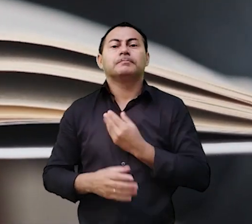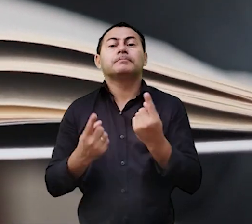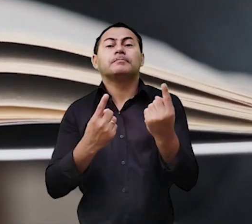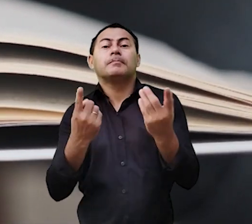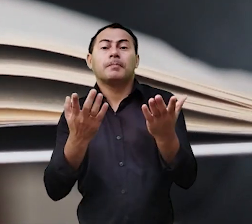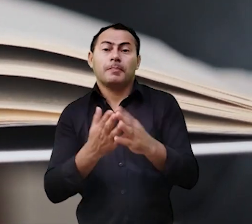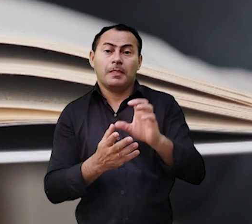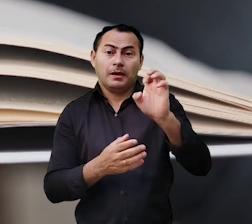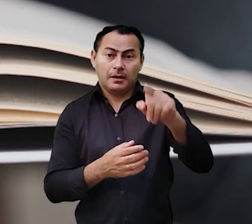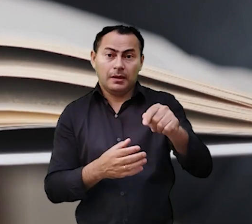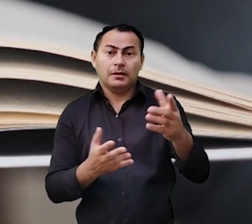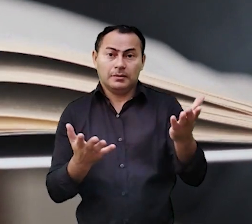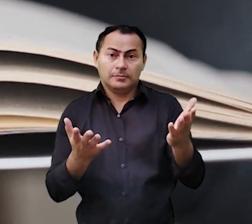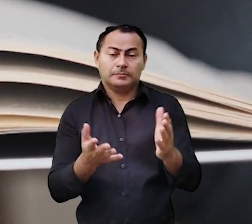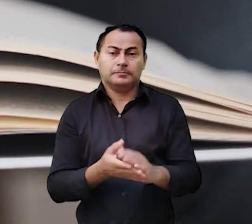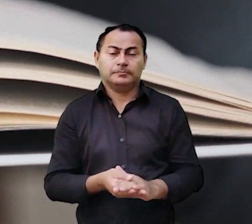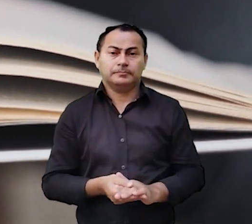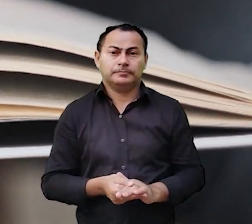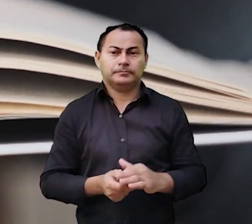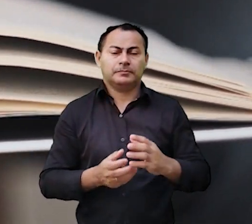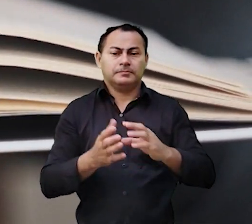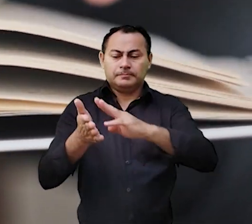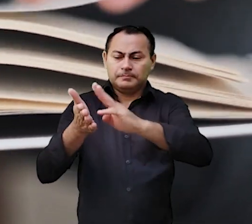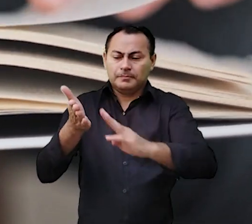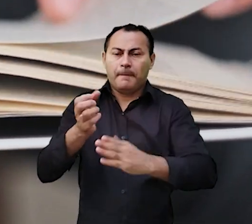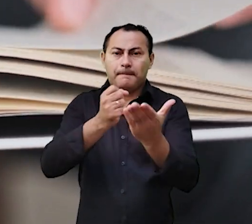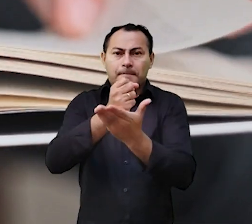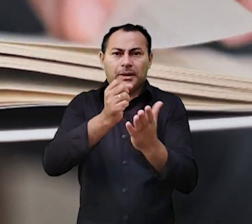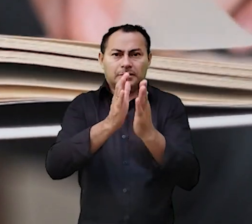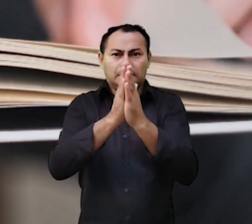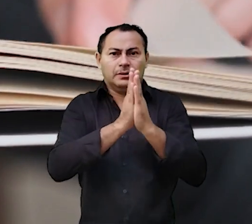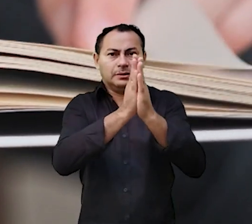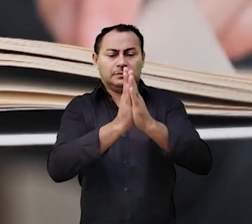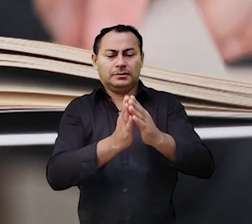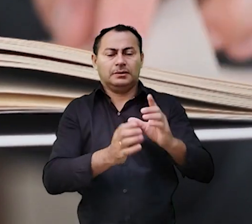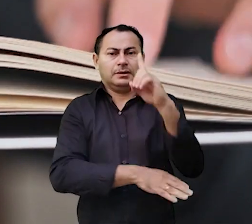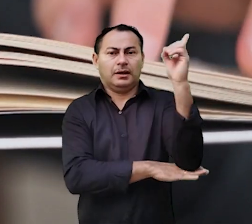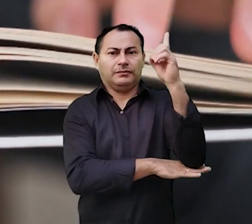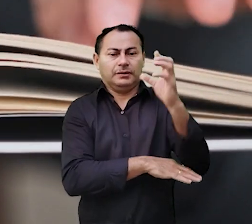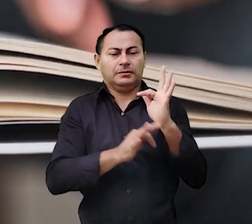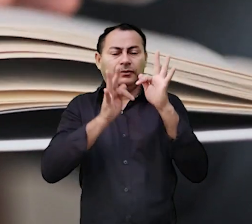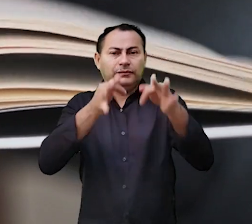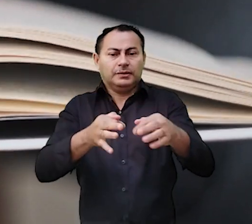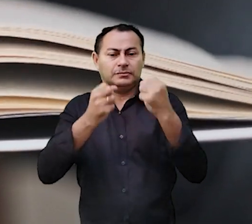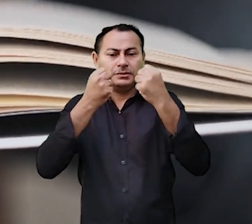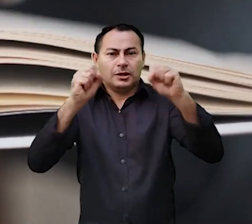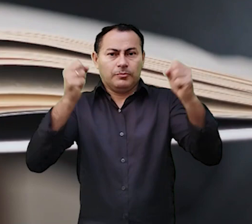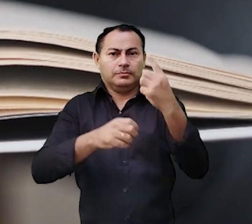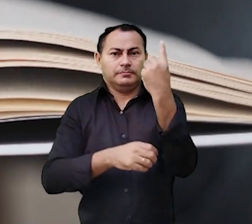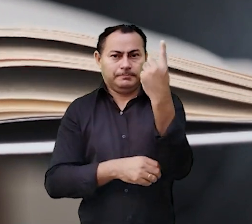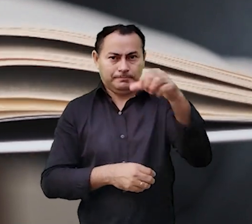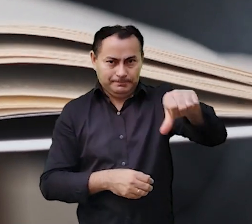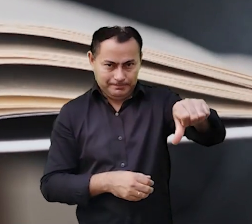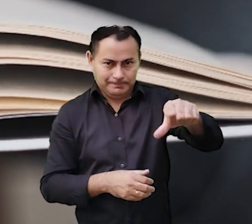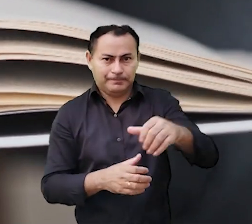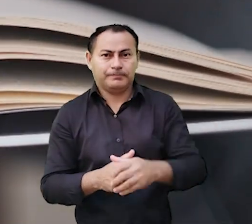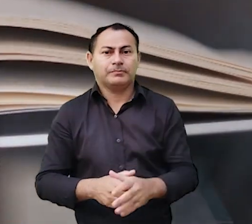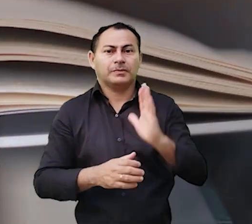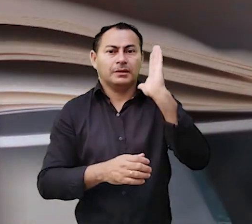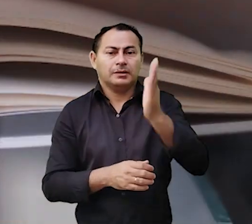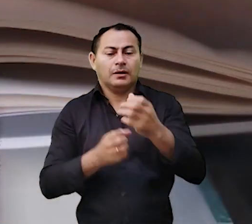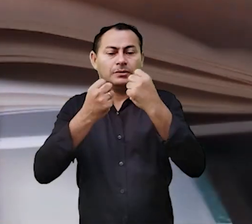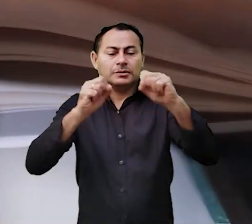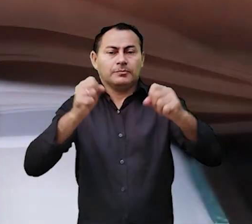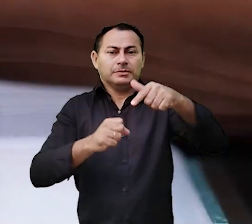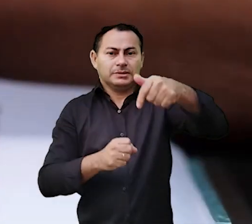hein? Essa é a mensagem básica da oração de Davi no final do Salmo 19.